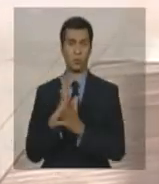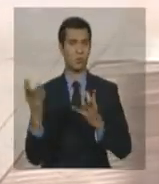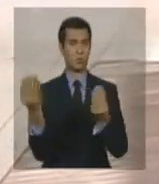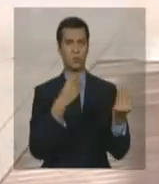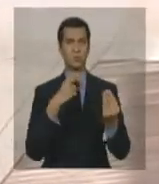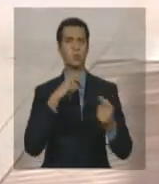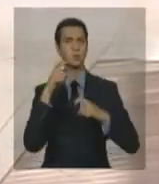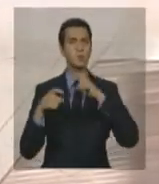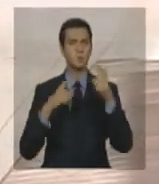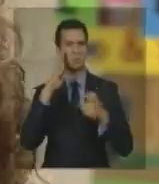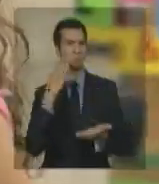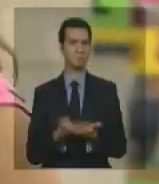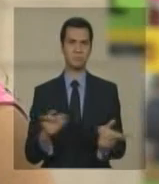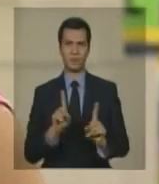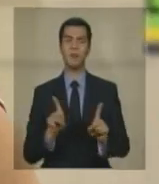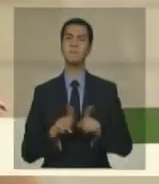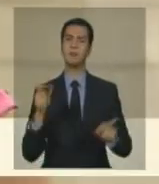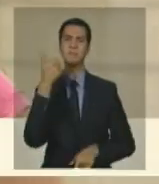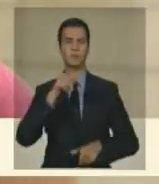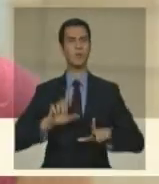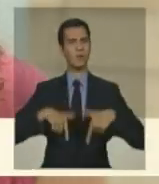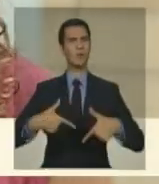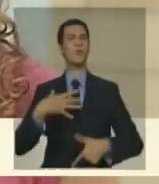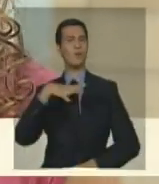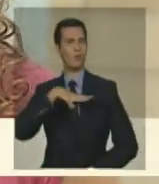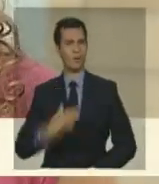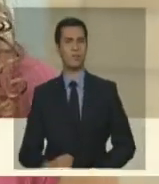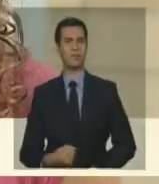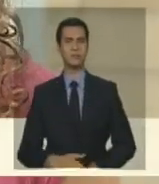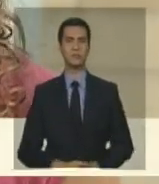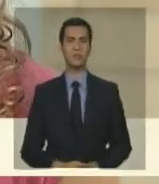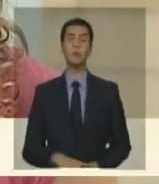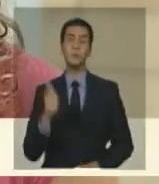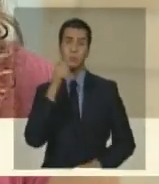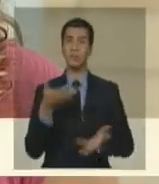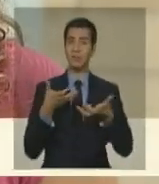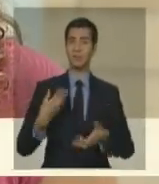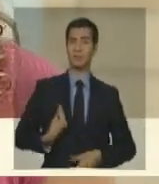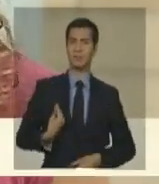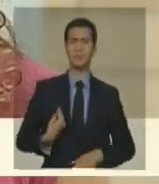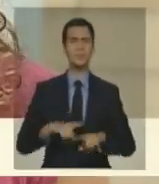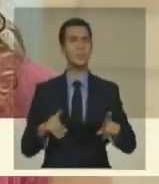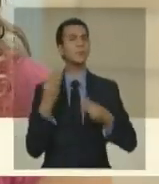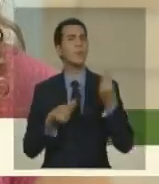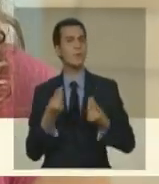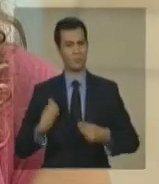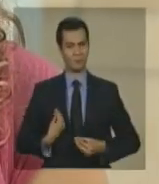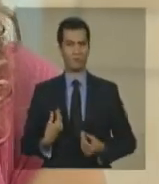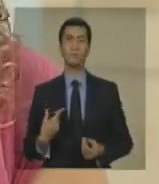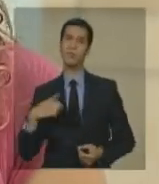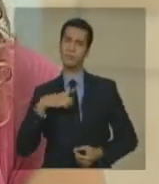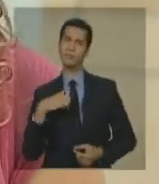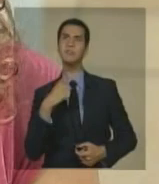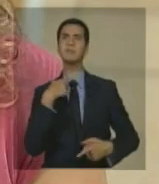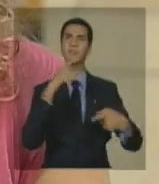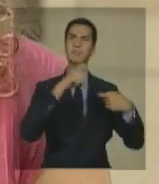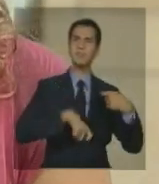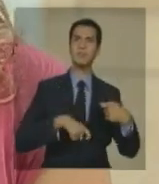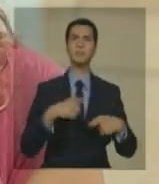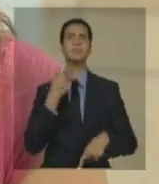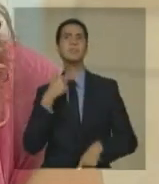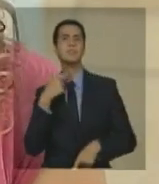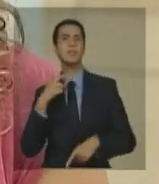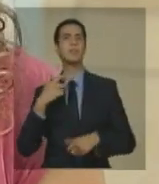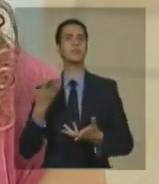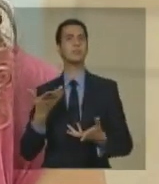querem viver. E não faz parte da vida amar, desejar, ter satisfação sexual e, quem